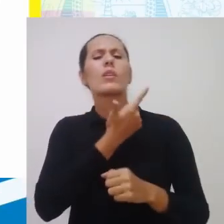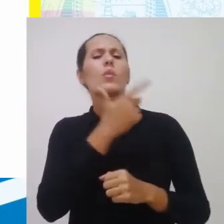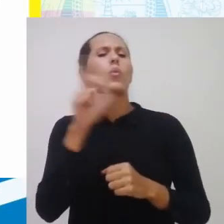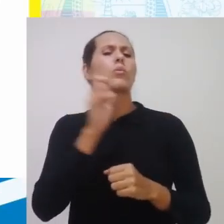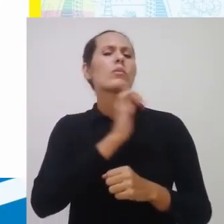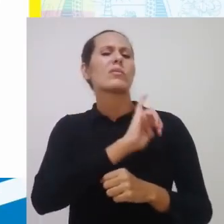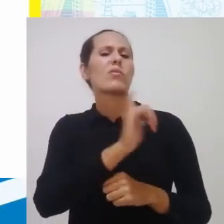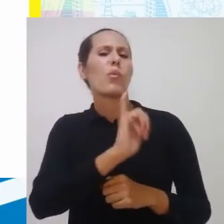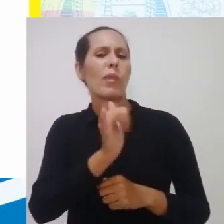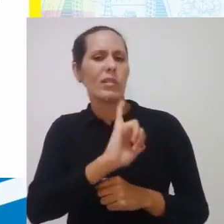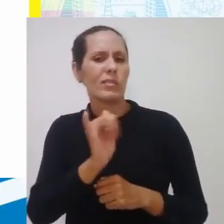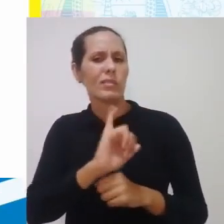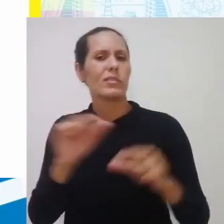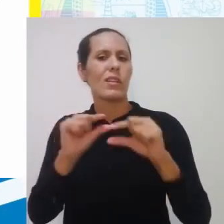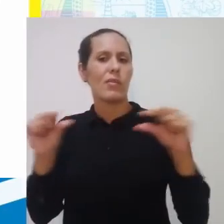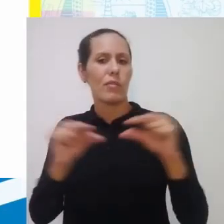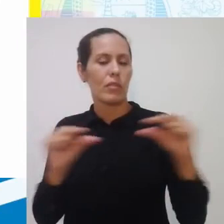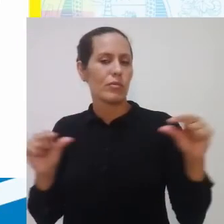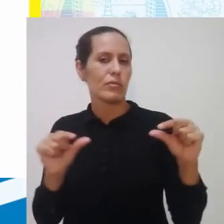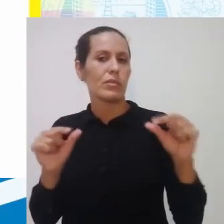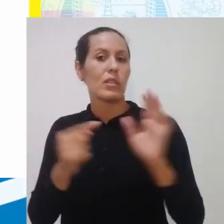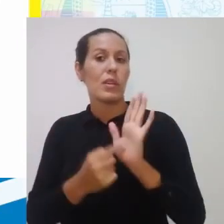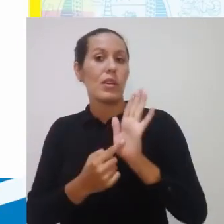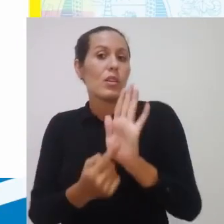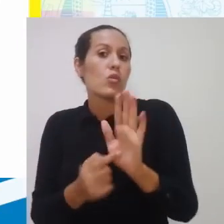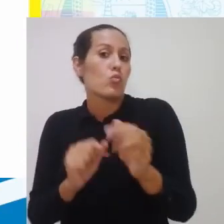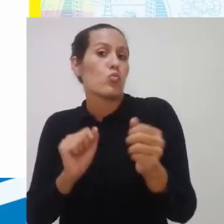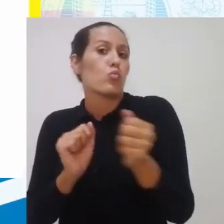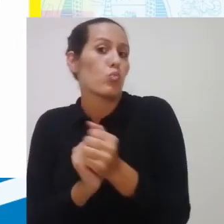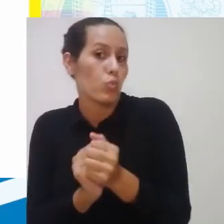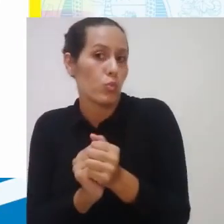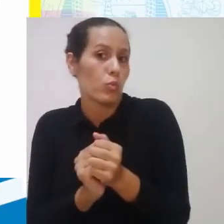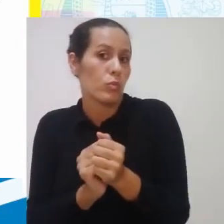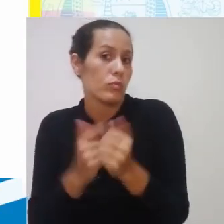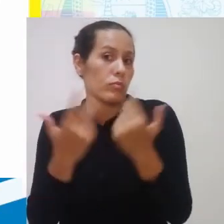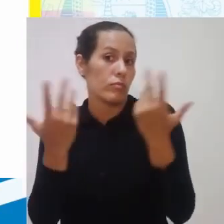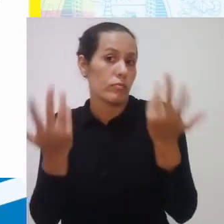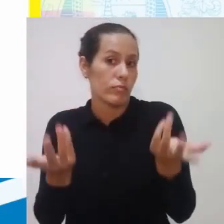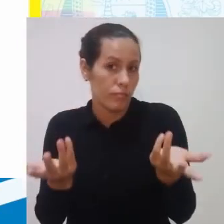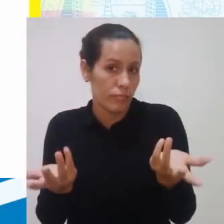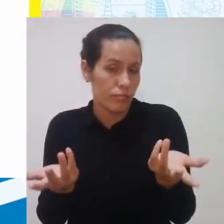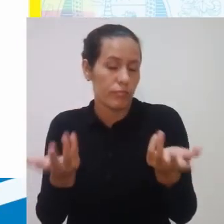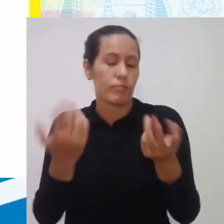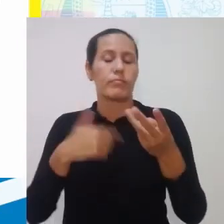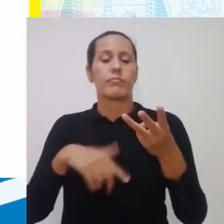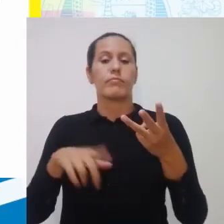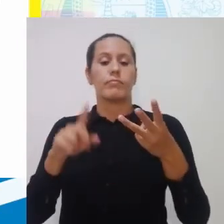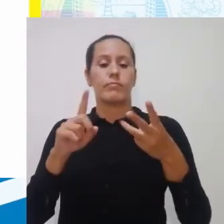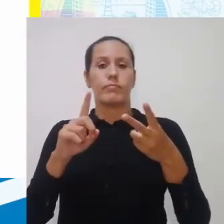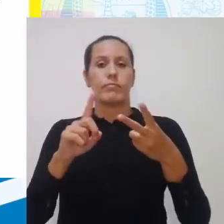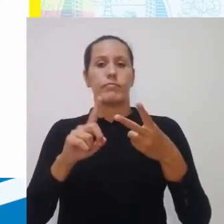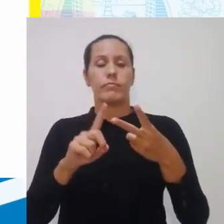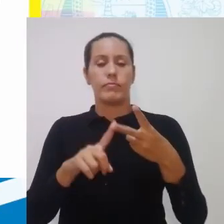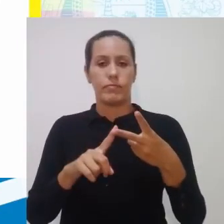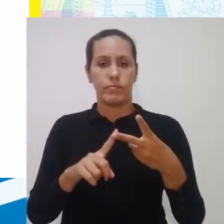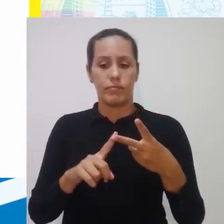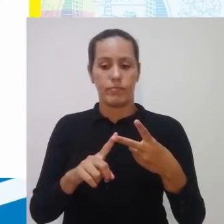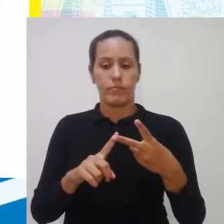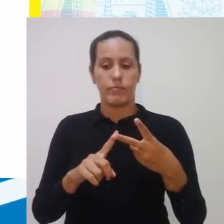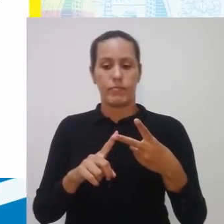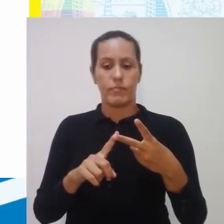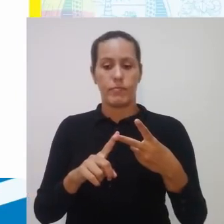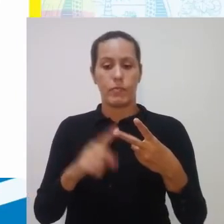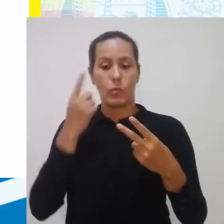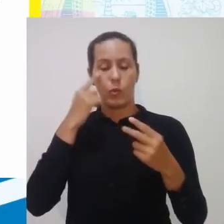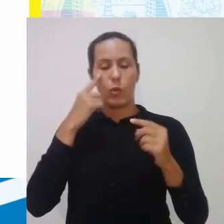diretas, que outras informações aparecem junto à fonte dessas informações que são apresentadas